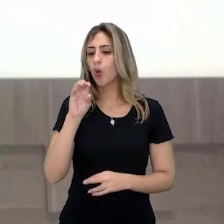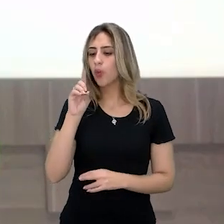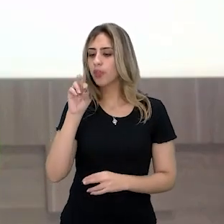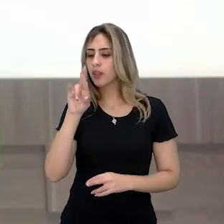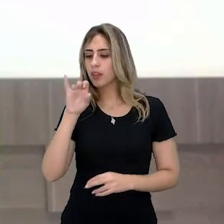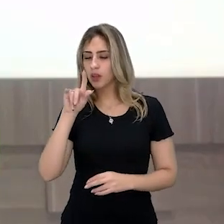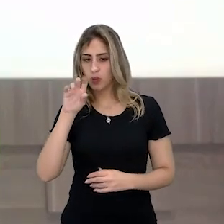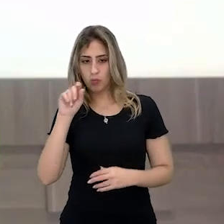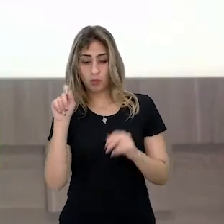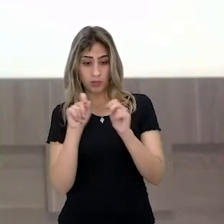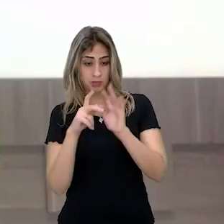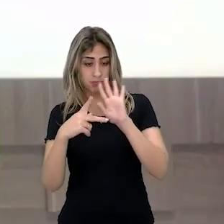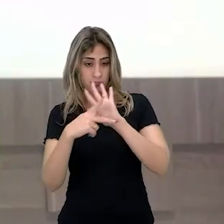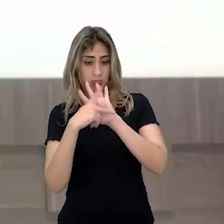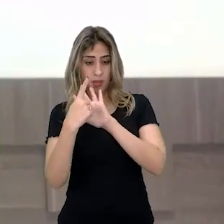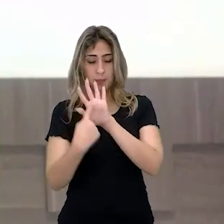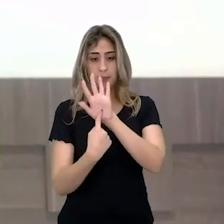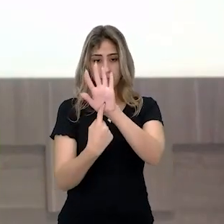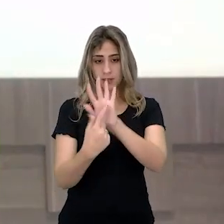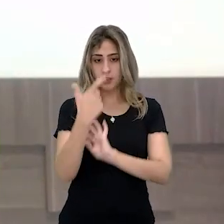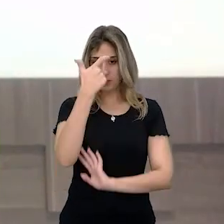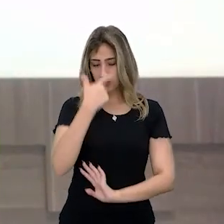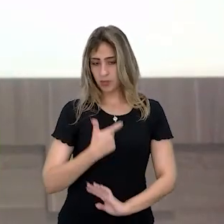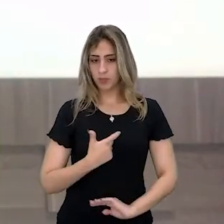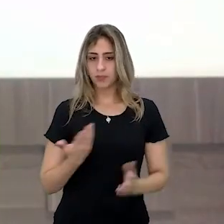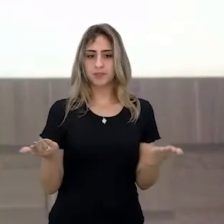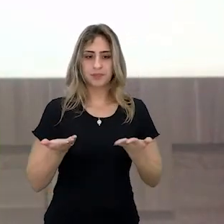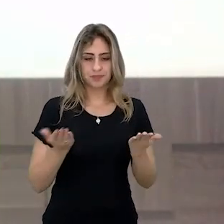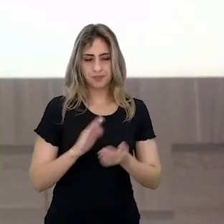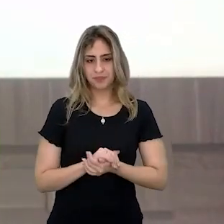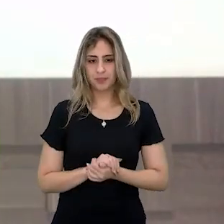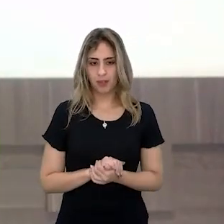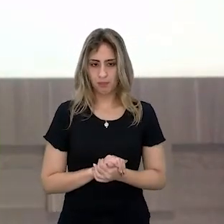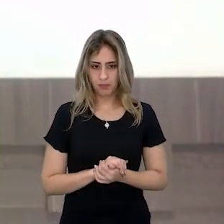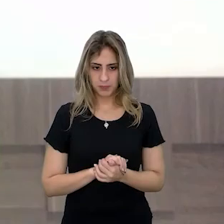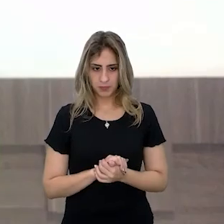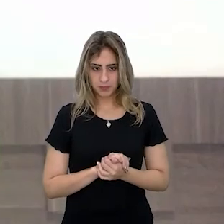aí a sua apresentação. É com você, Rodrigo.